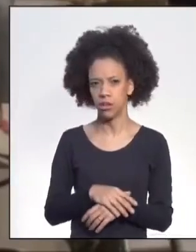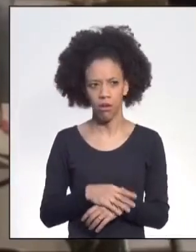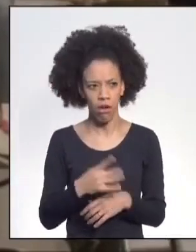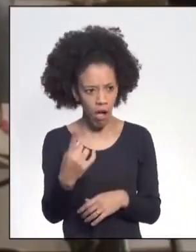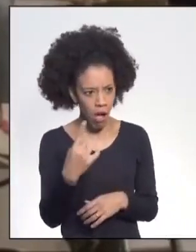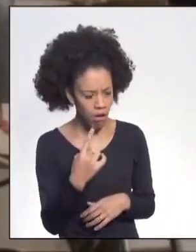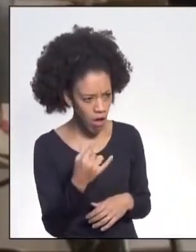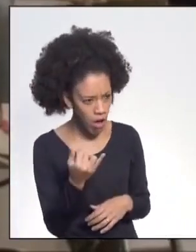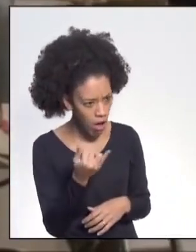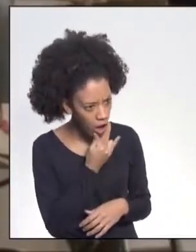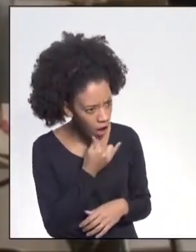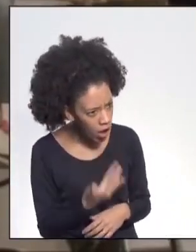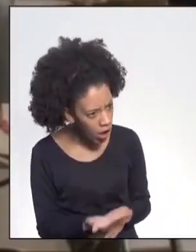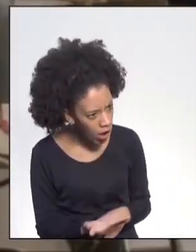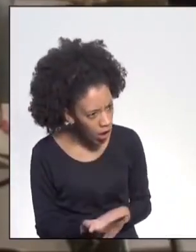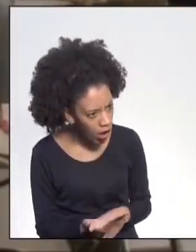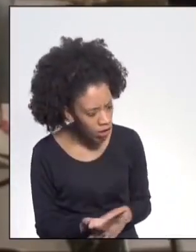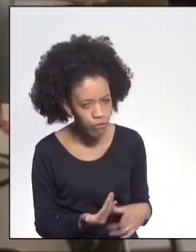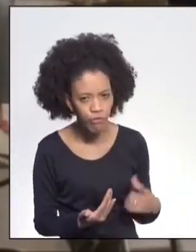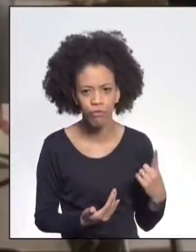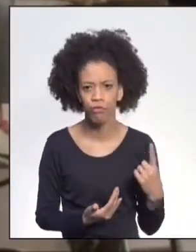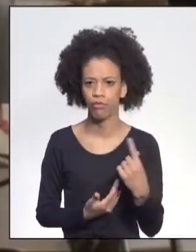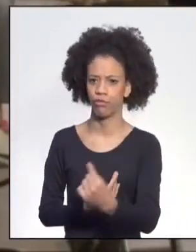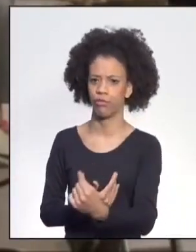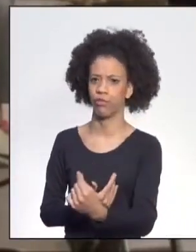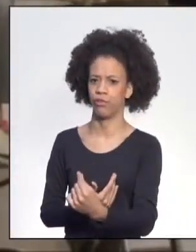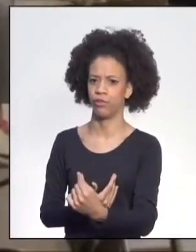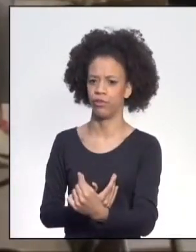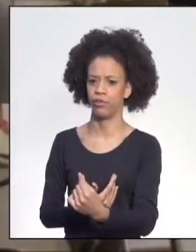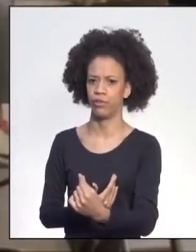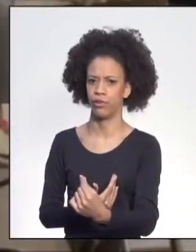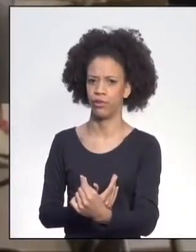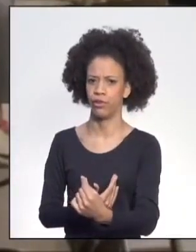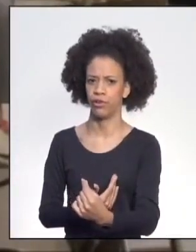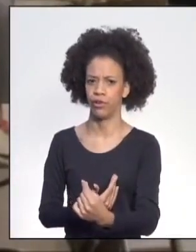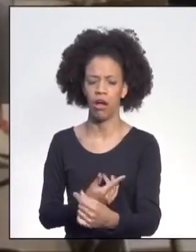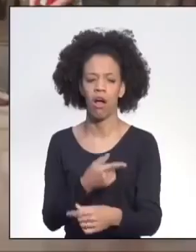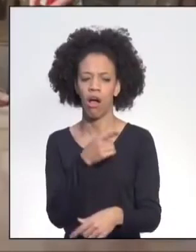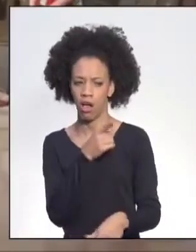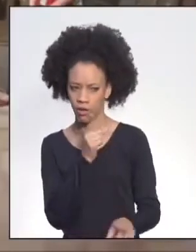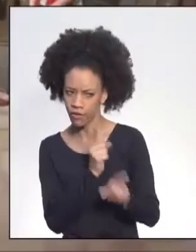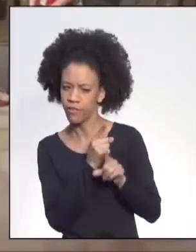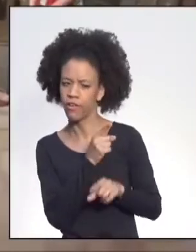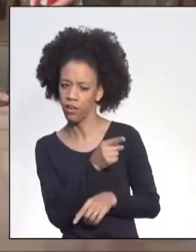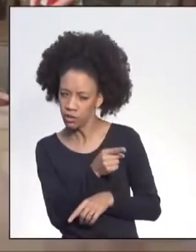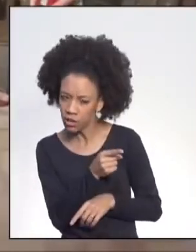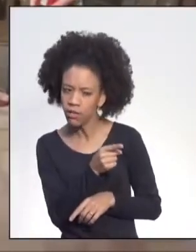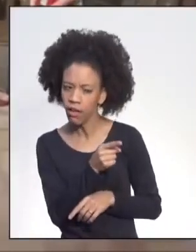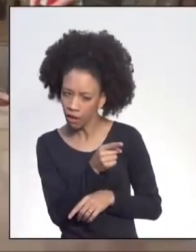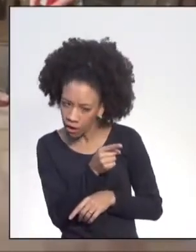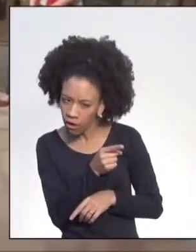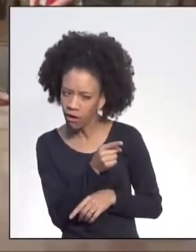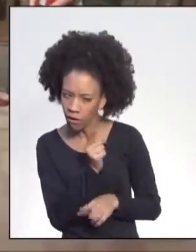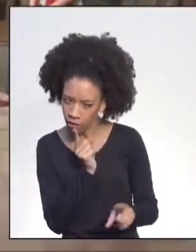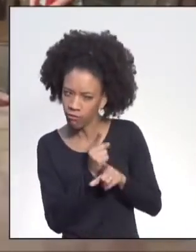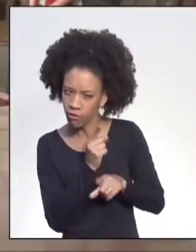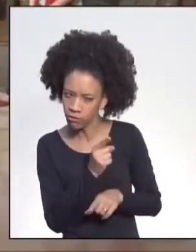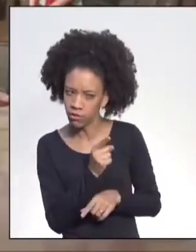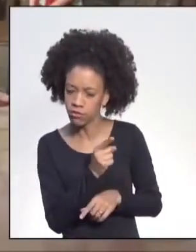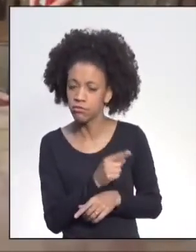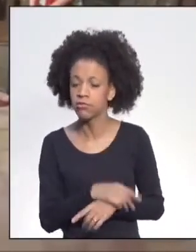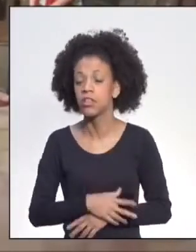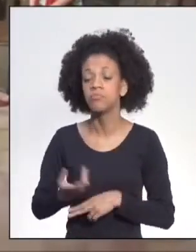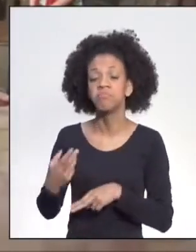frustrado e foi Il embora. a dit, mais on se verra. Mas o poder deixou a última palavra. A gente ainda vai se encontrar. Le voyageur est toujours assis là. E o viajante